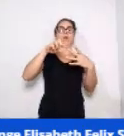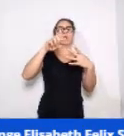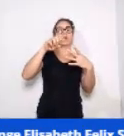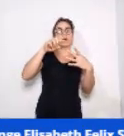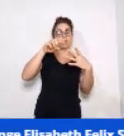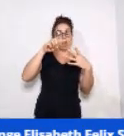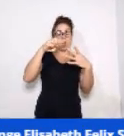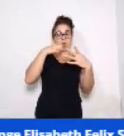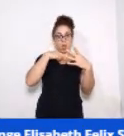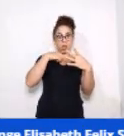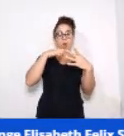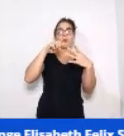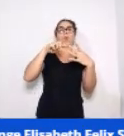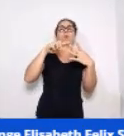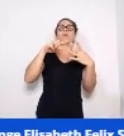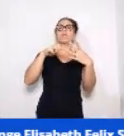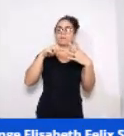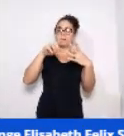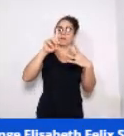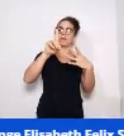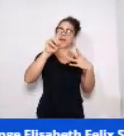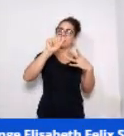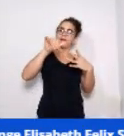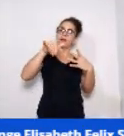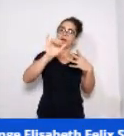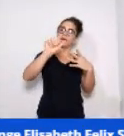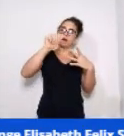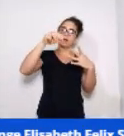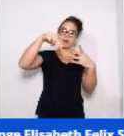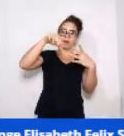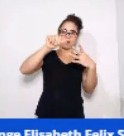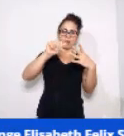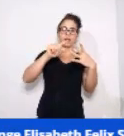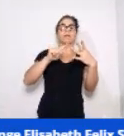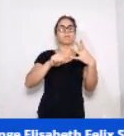Dayana e também a Jaqueline, que já se apresentou.